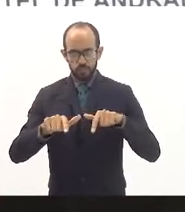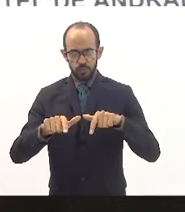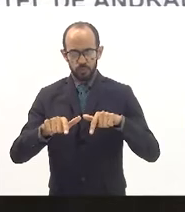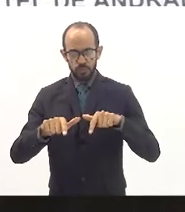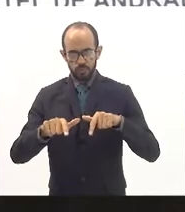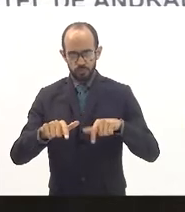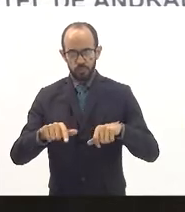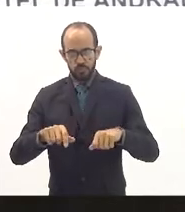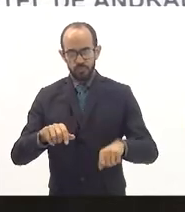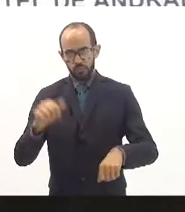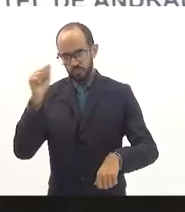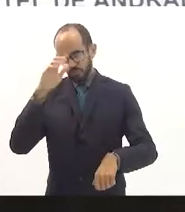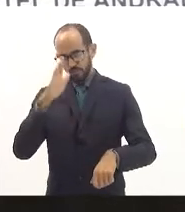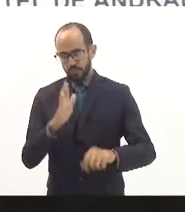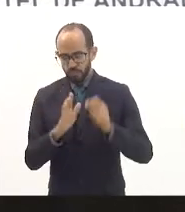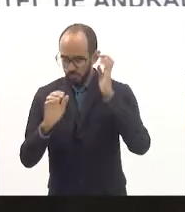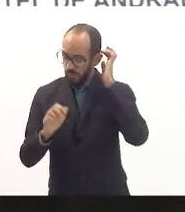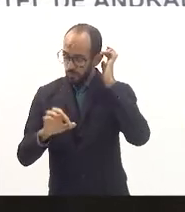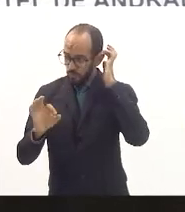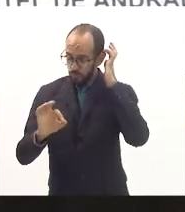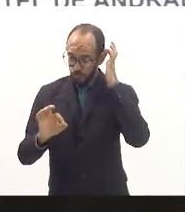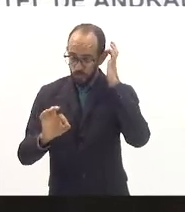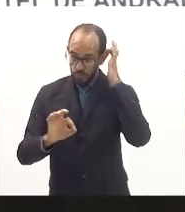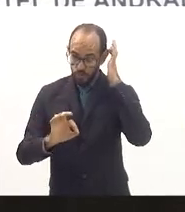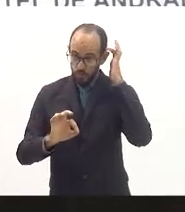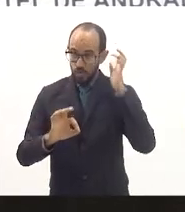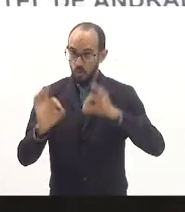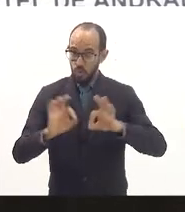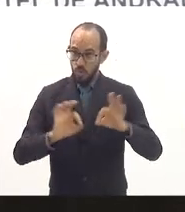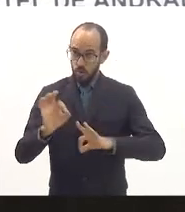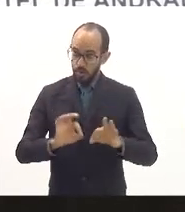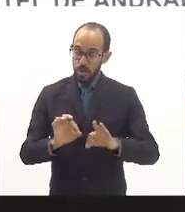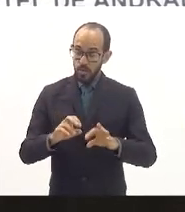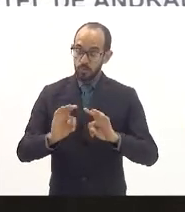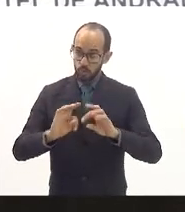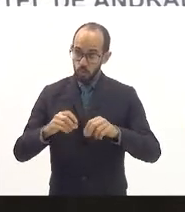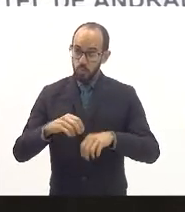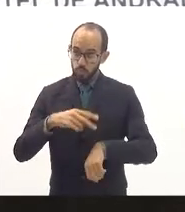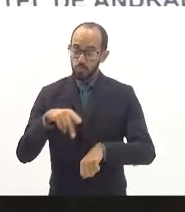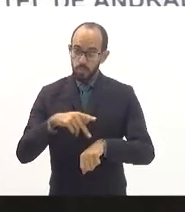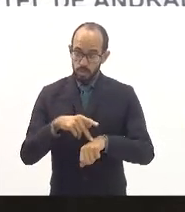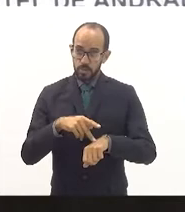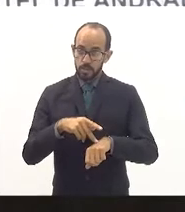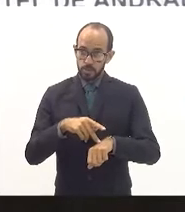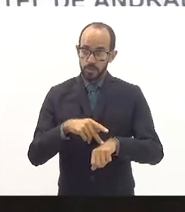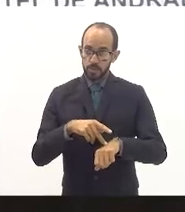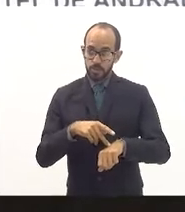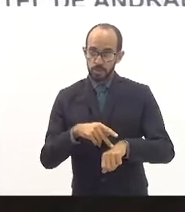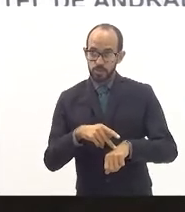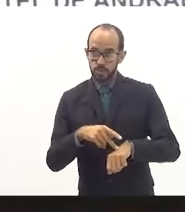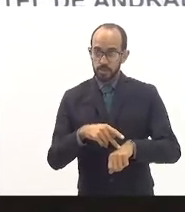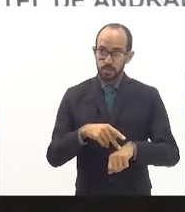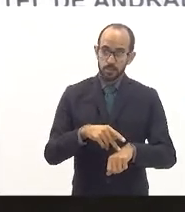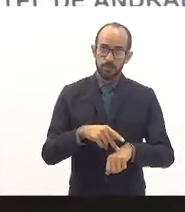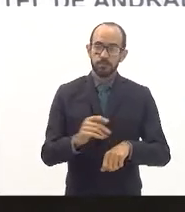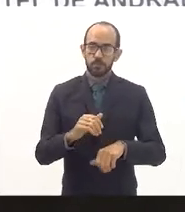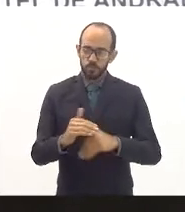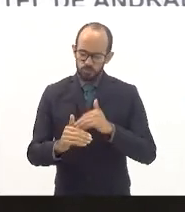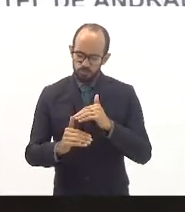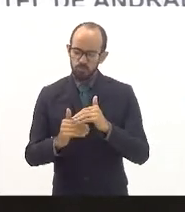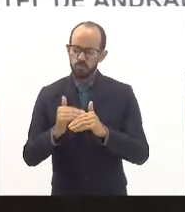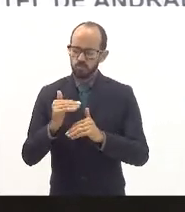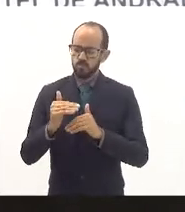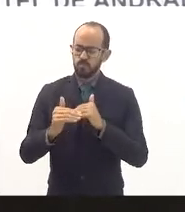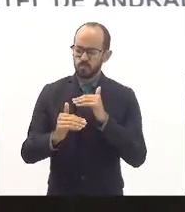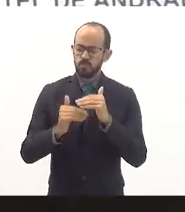se reorganizava em todo o país, no bojo do processo de abertura lenta e gradual do